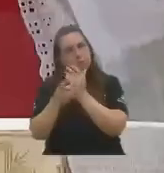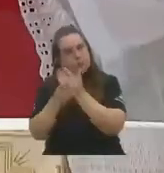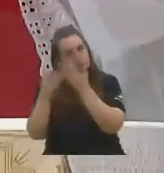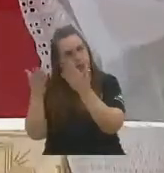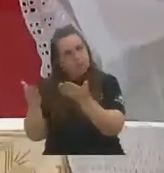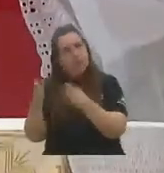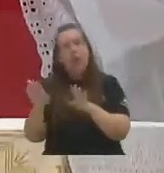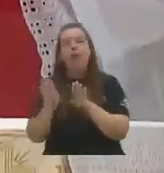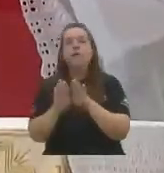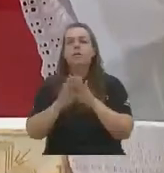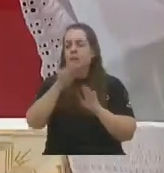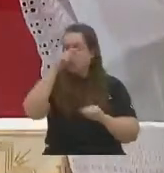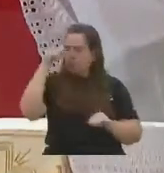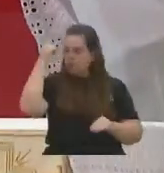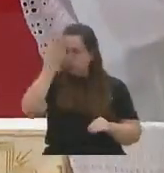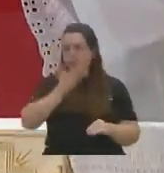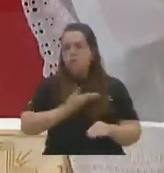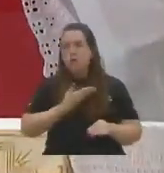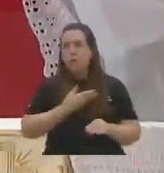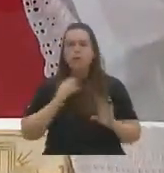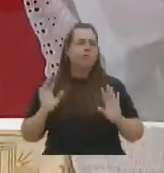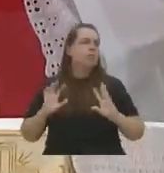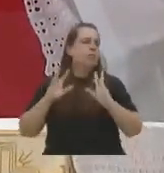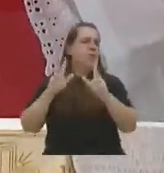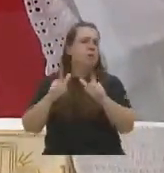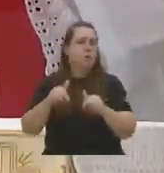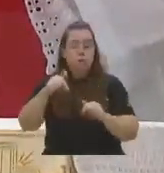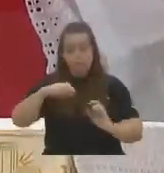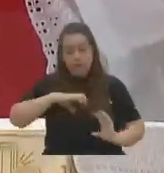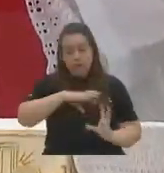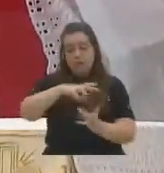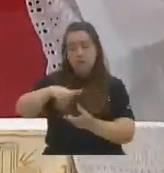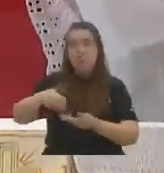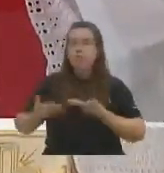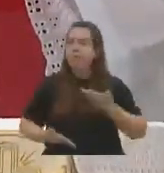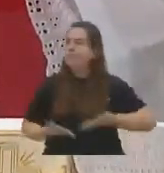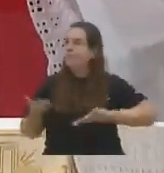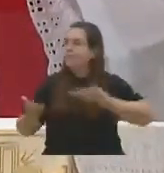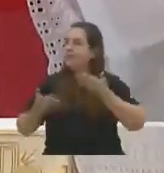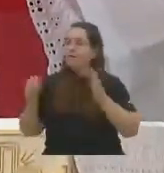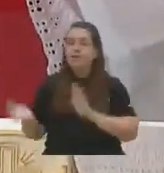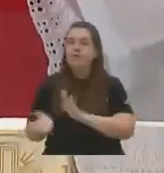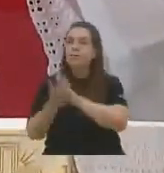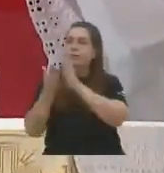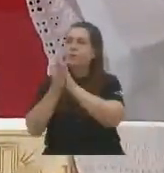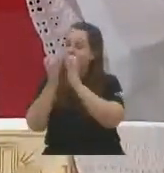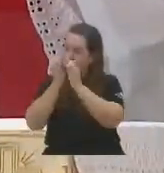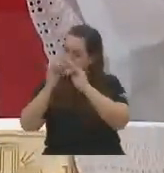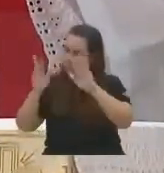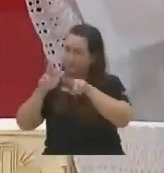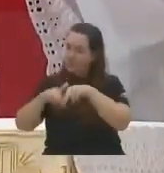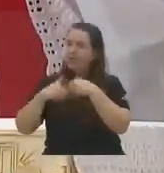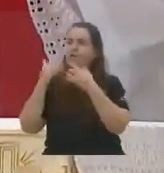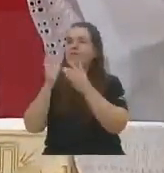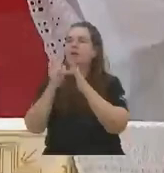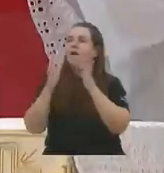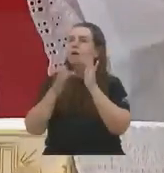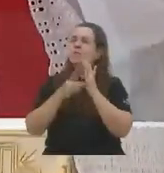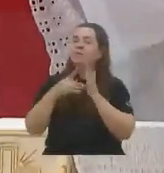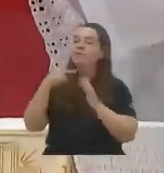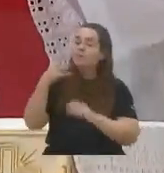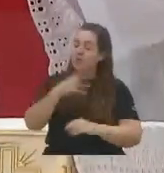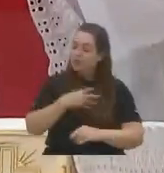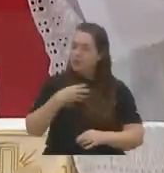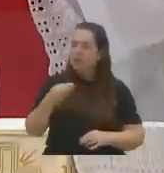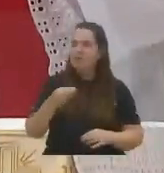com santos apóstolos e todos os que neste mundo vos serviram, a fim de vos louvarmos e